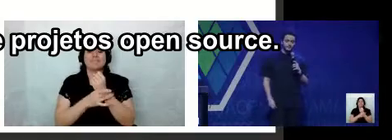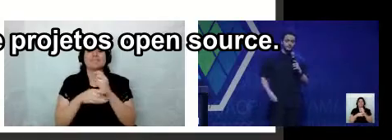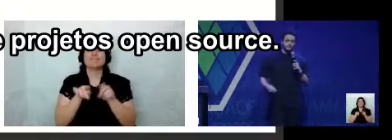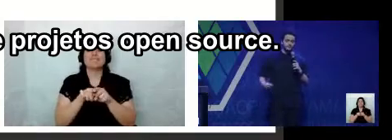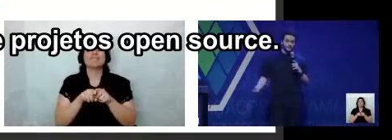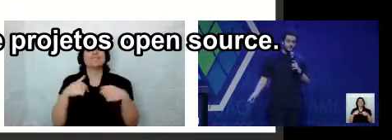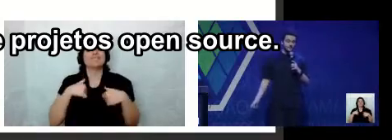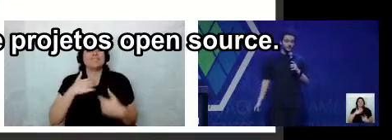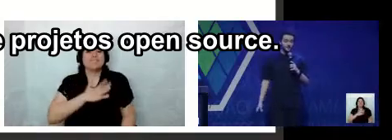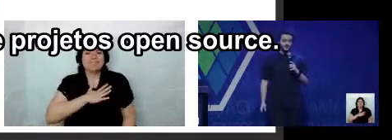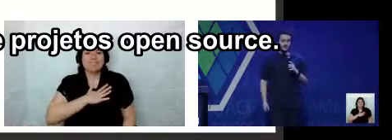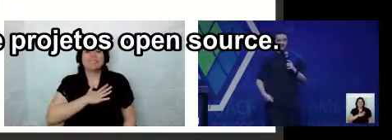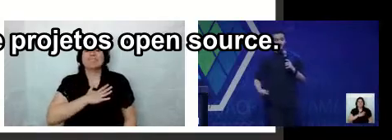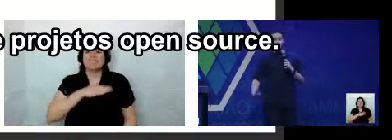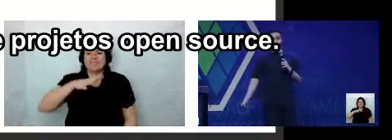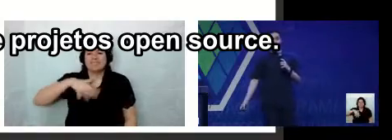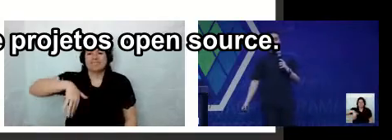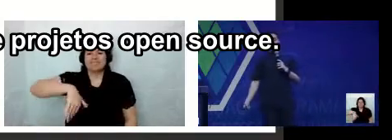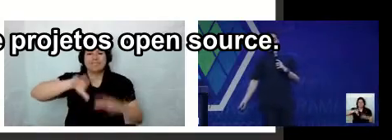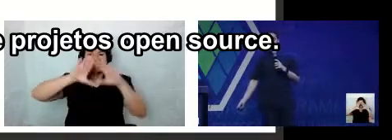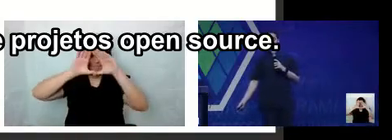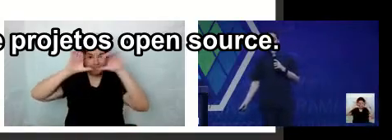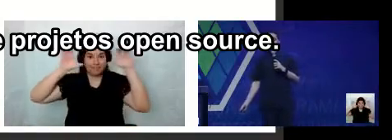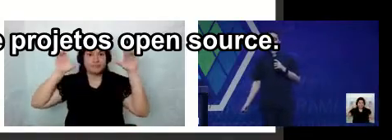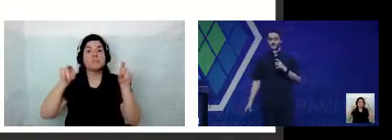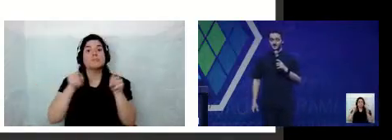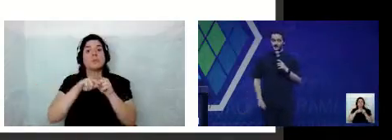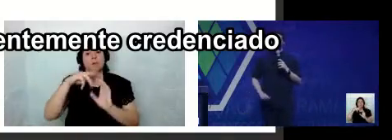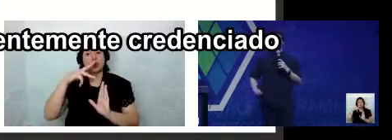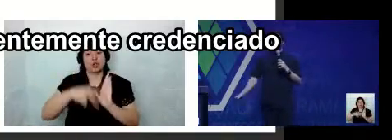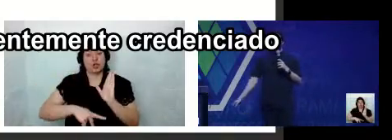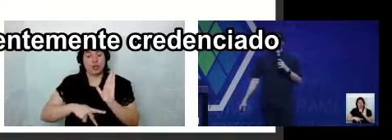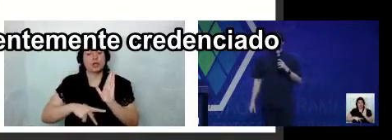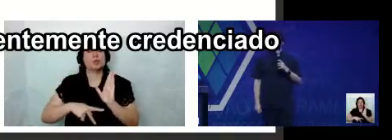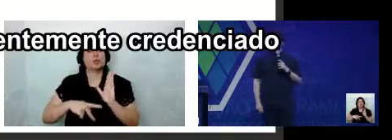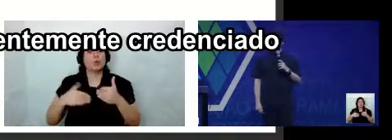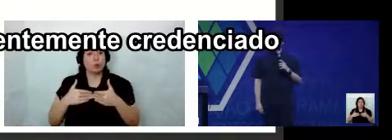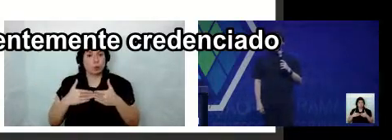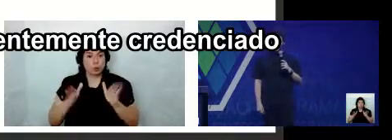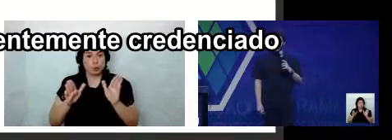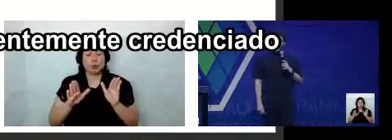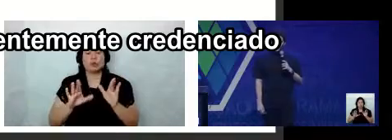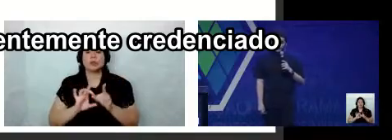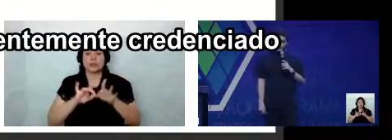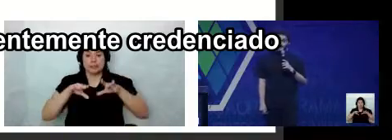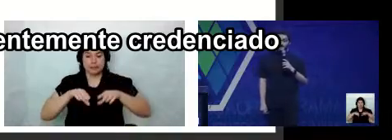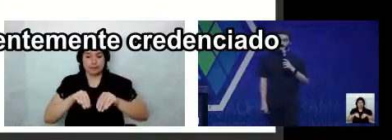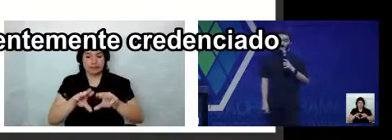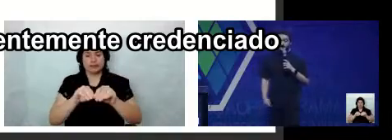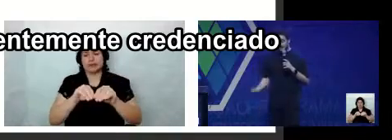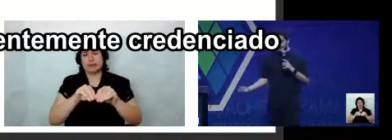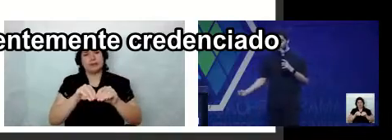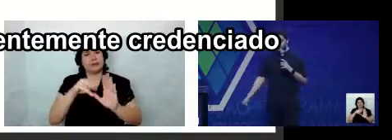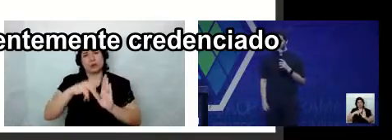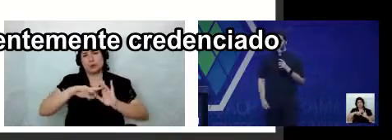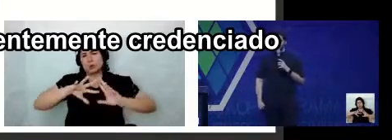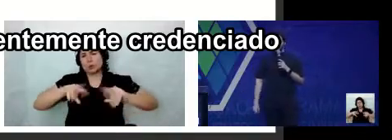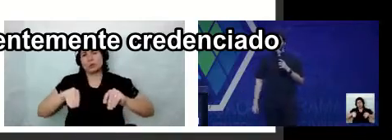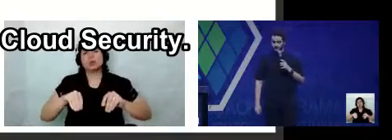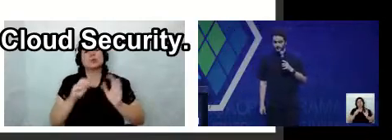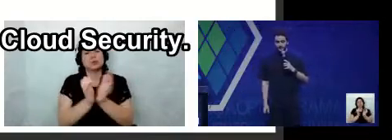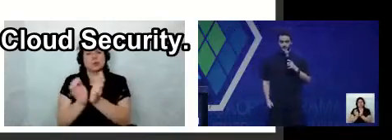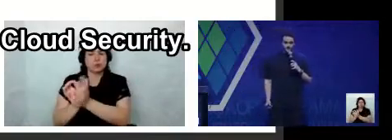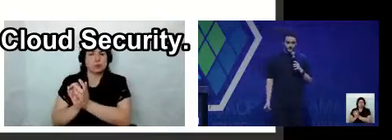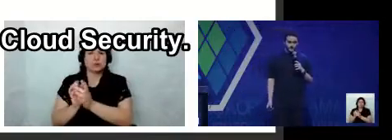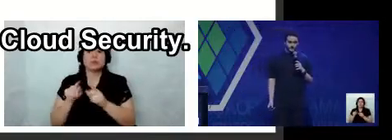entusiasta do ecossistema Cloud Native e de projetos open source, tá? Então, projetos de todas as categorias, e recentemente